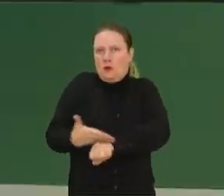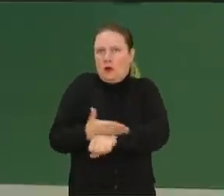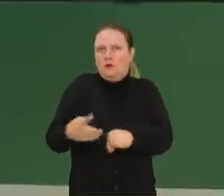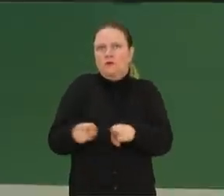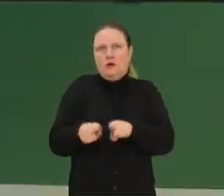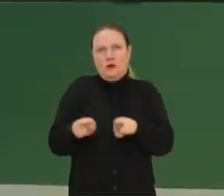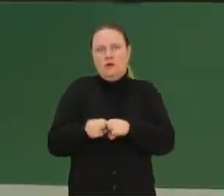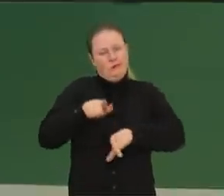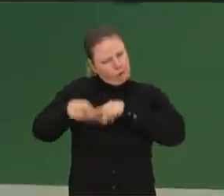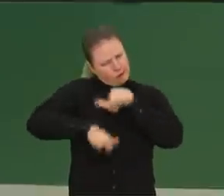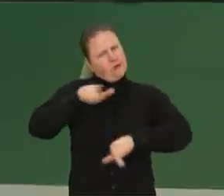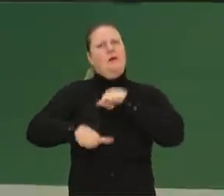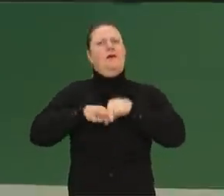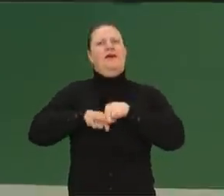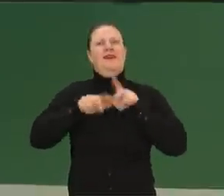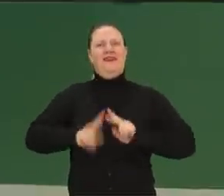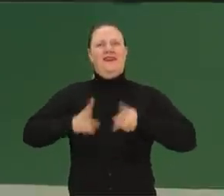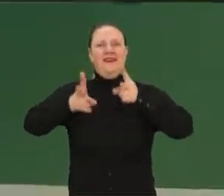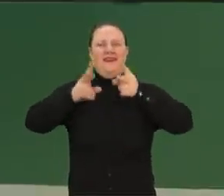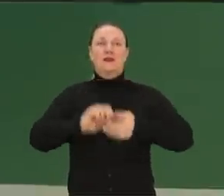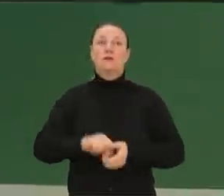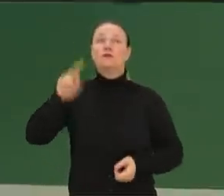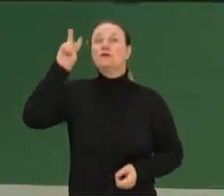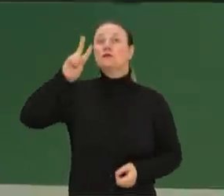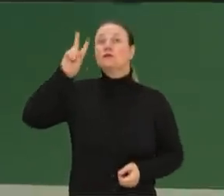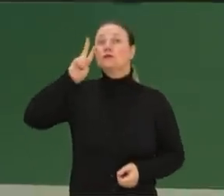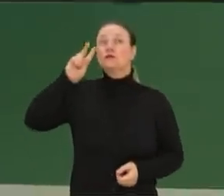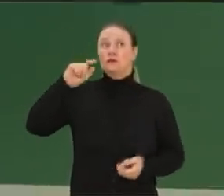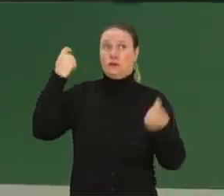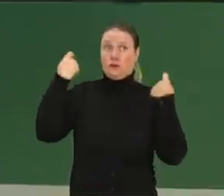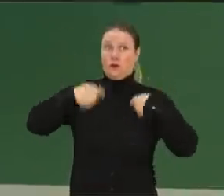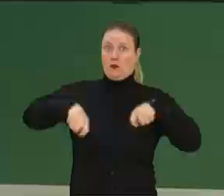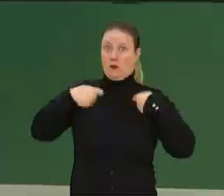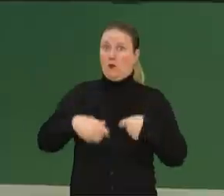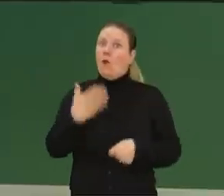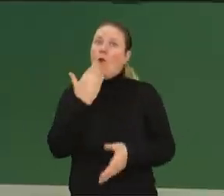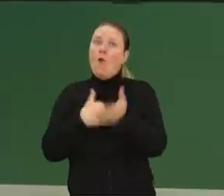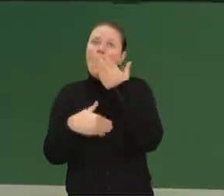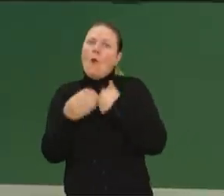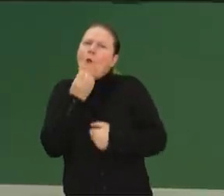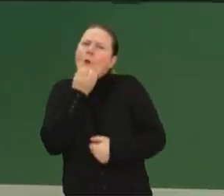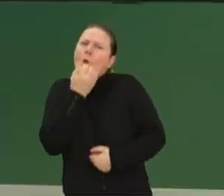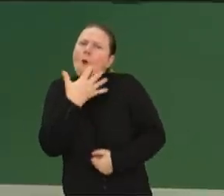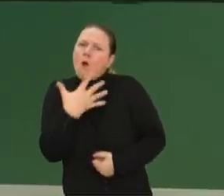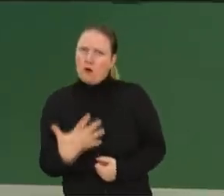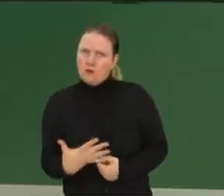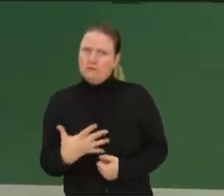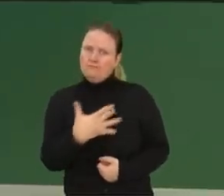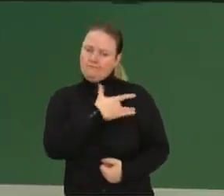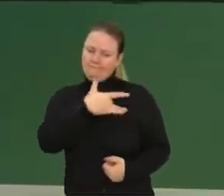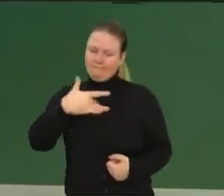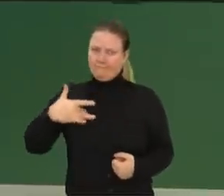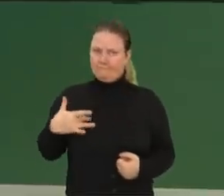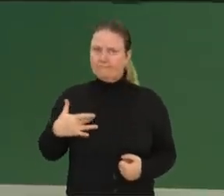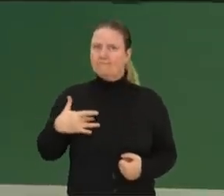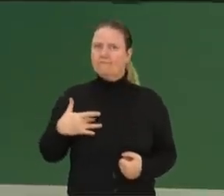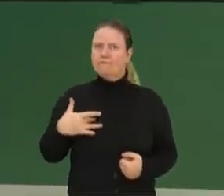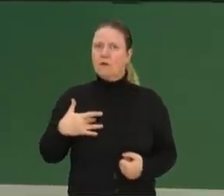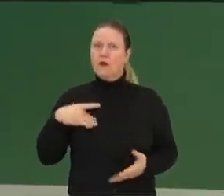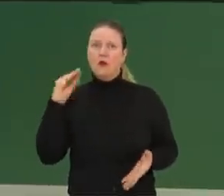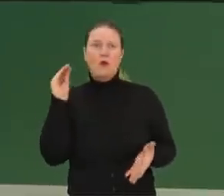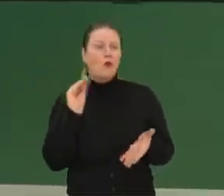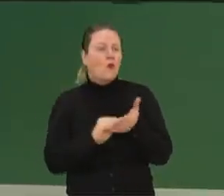para isso, vamos lembrar aqui, né, que precisamos nos alimentar bem, tá? Uma alimentação que não